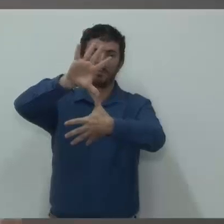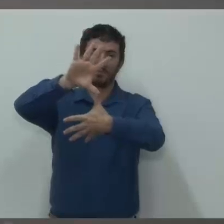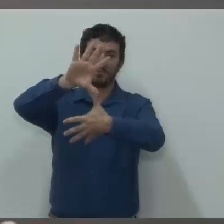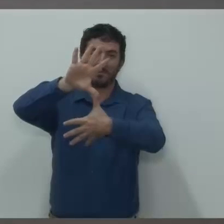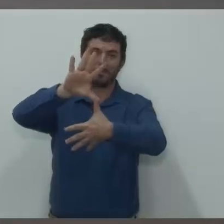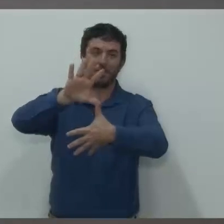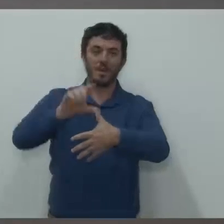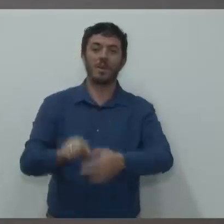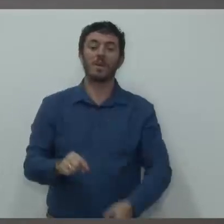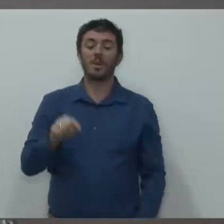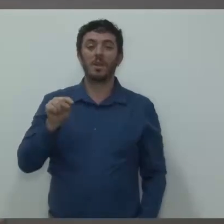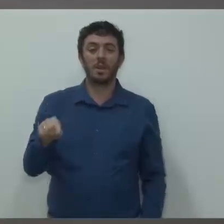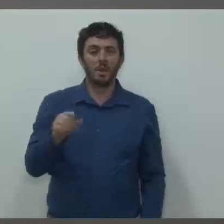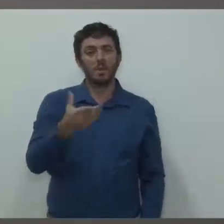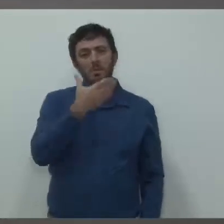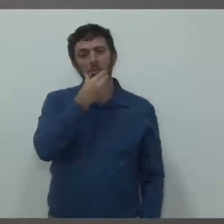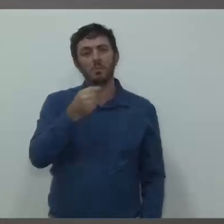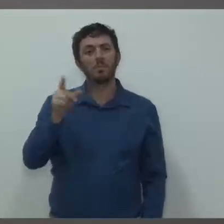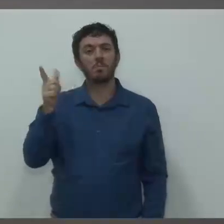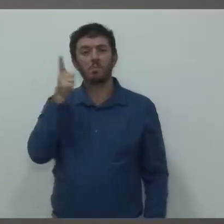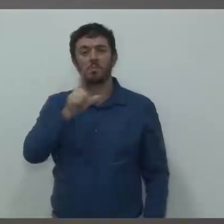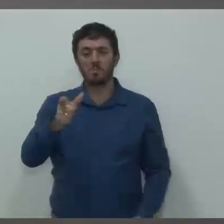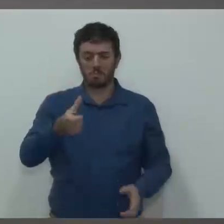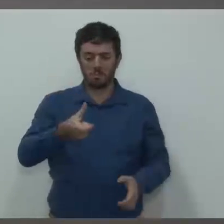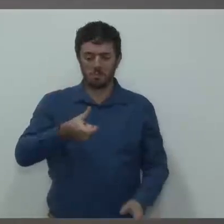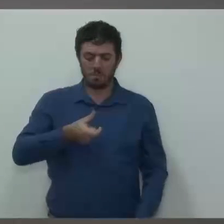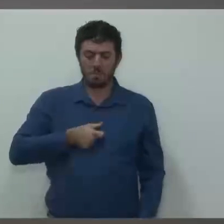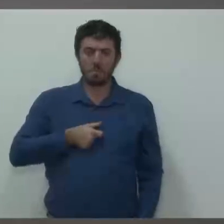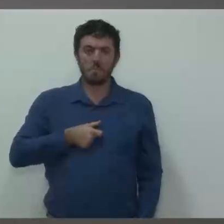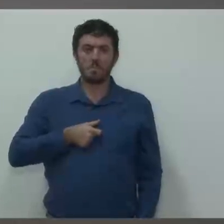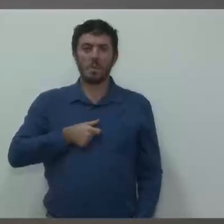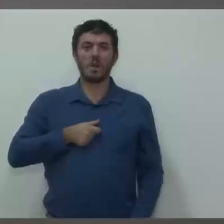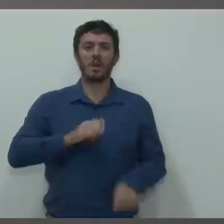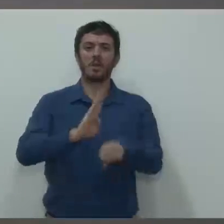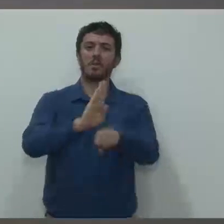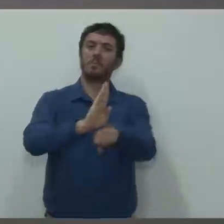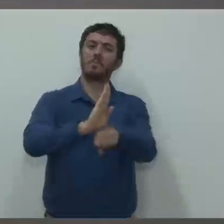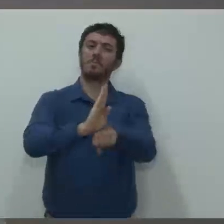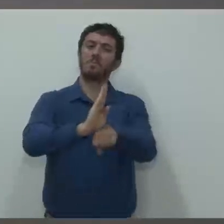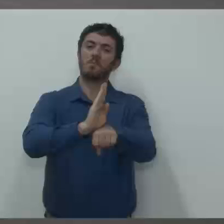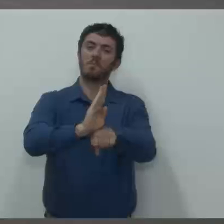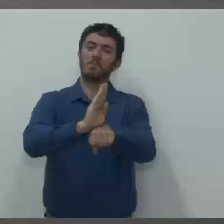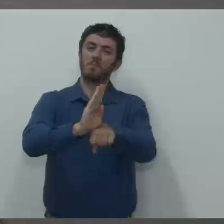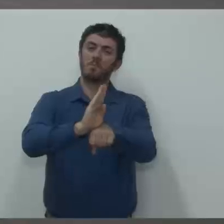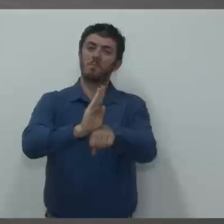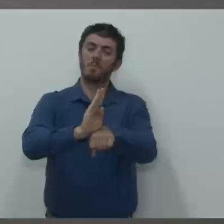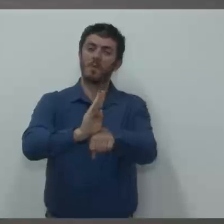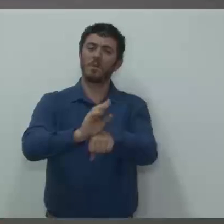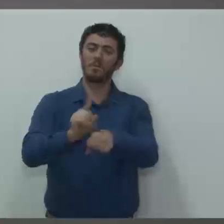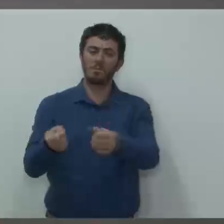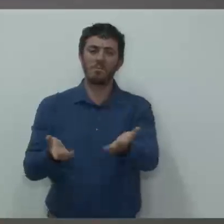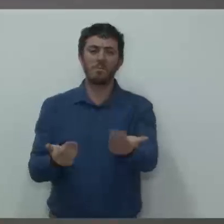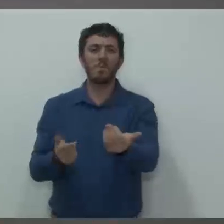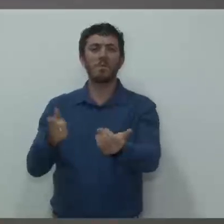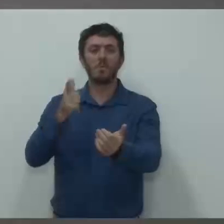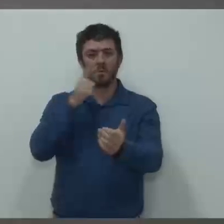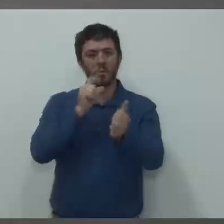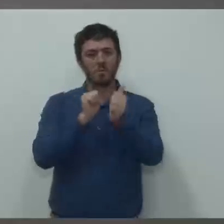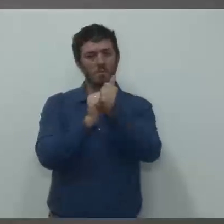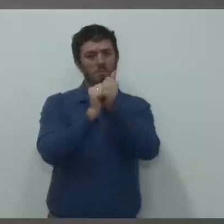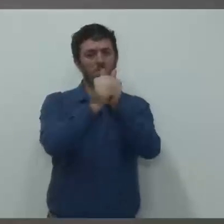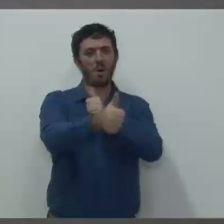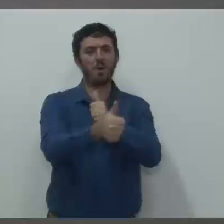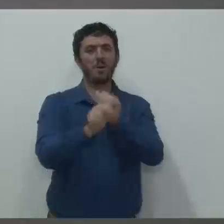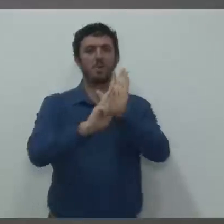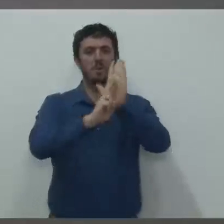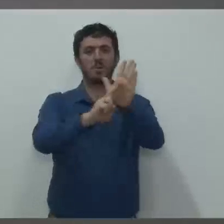Itália, medalha de bronze. Então, como é importante também a gente poder dar uma destinação para a vida do jovem, seja ela através do esporte, através da